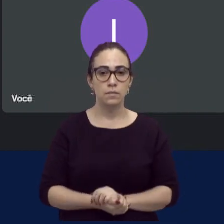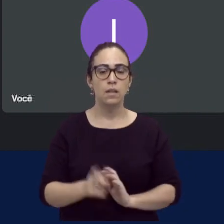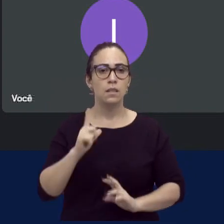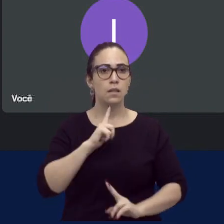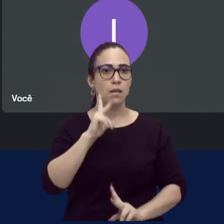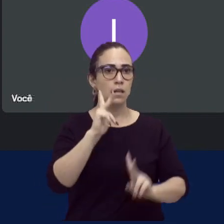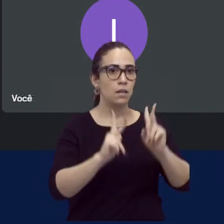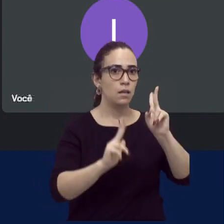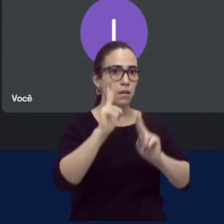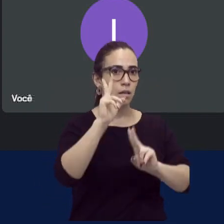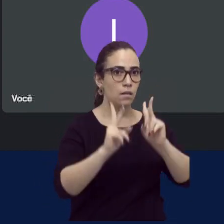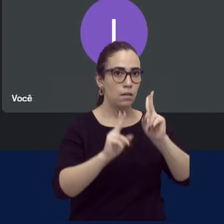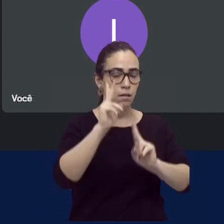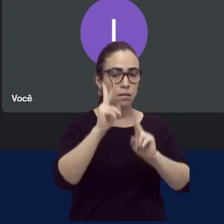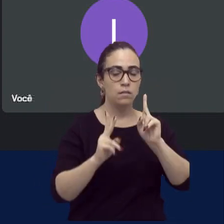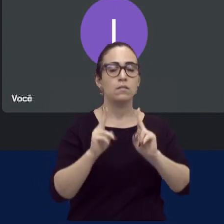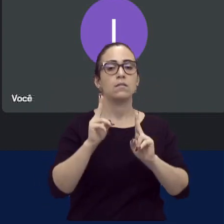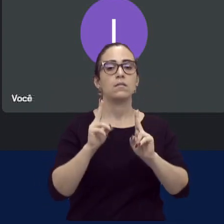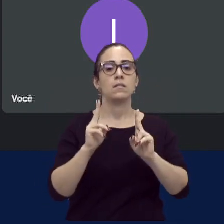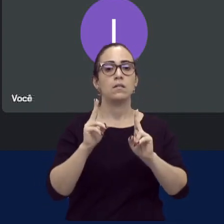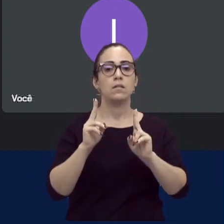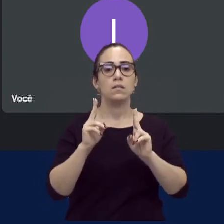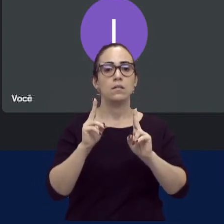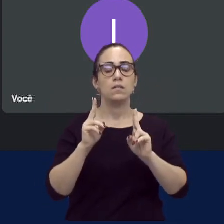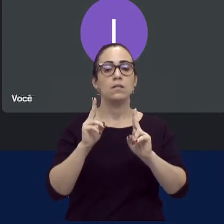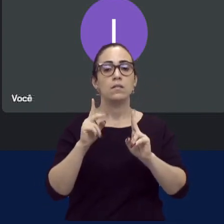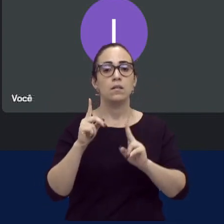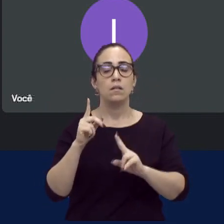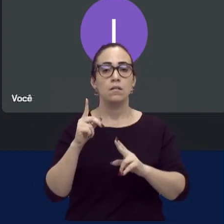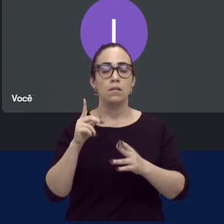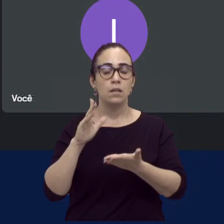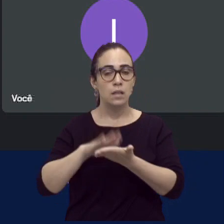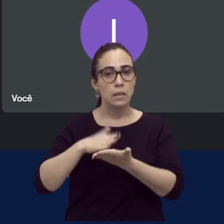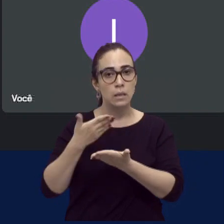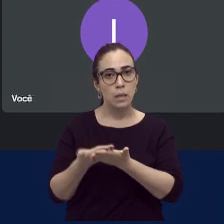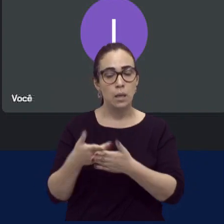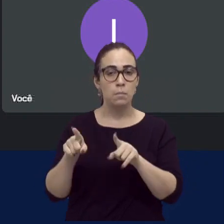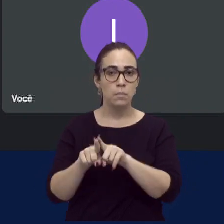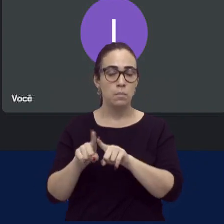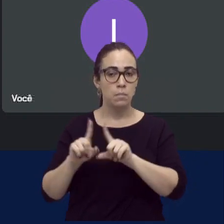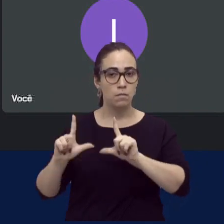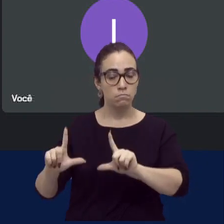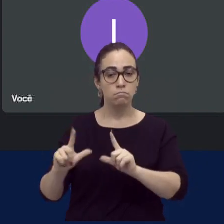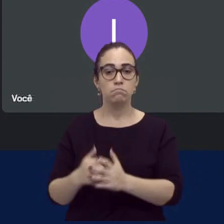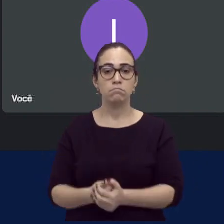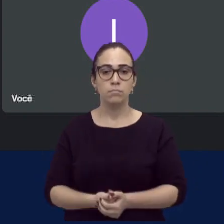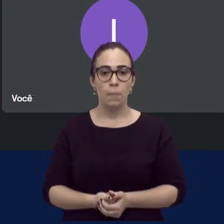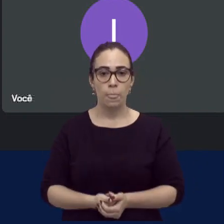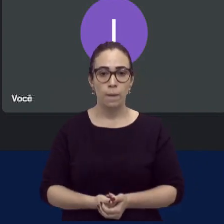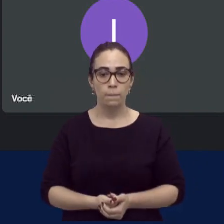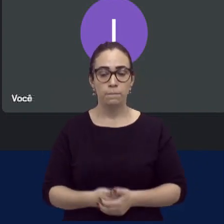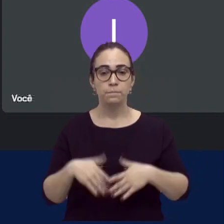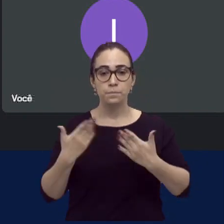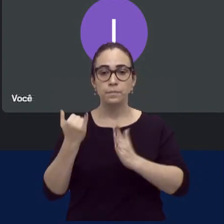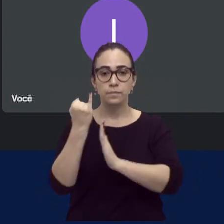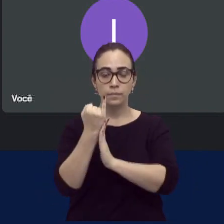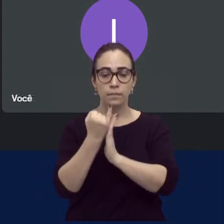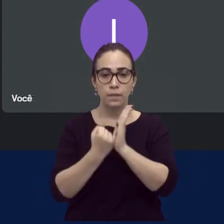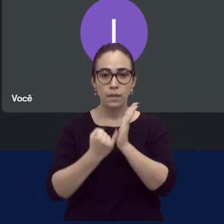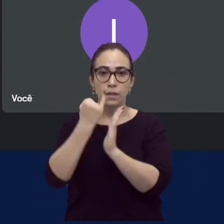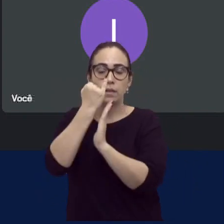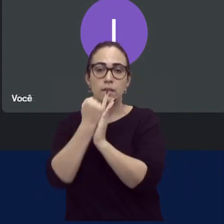edição acessível, com intérpretes de Libras, e por conta disso, como na inscrição sempre